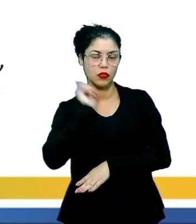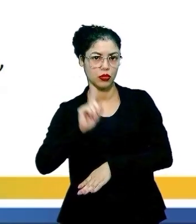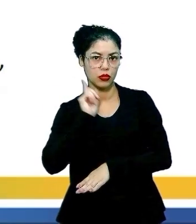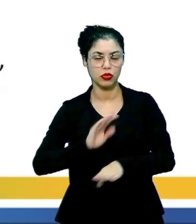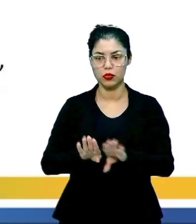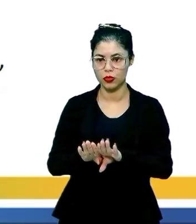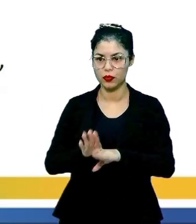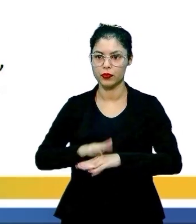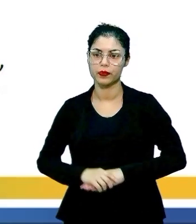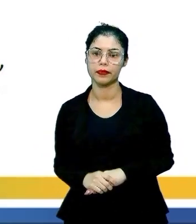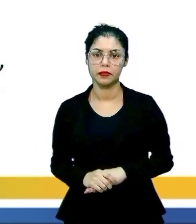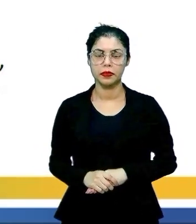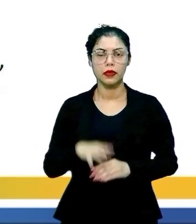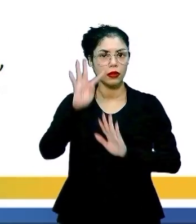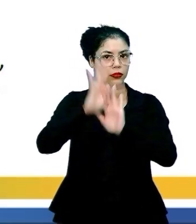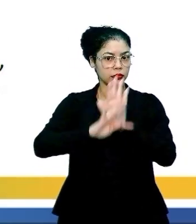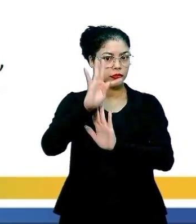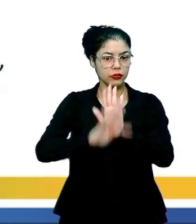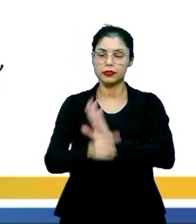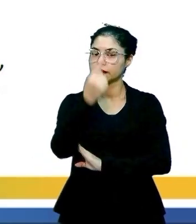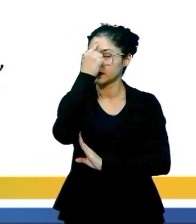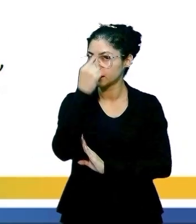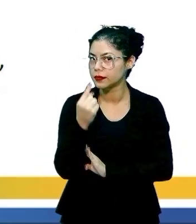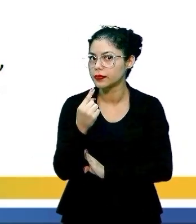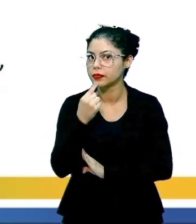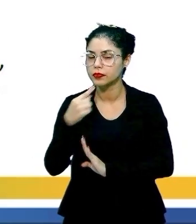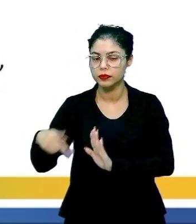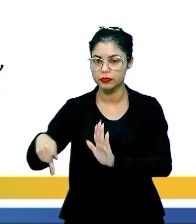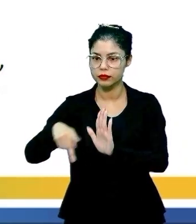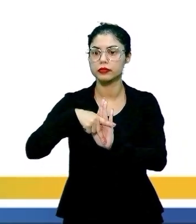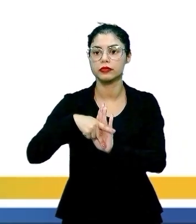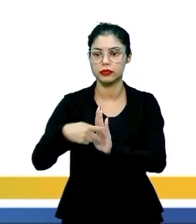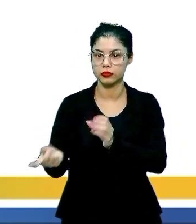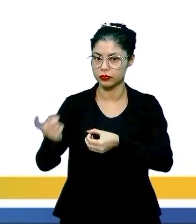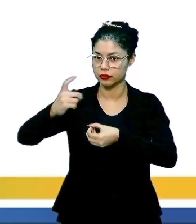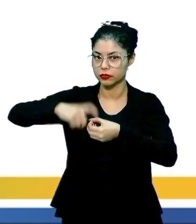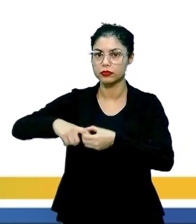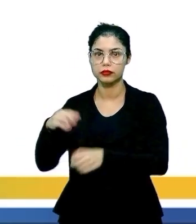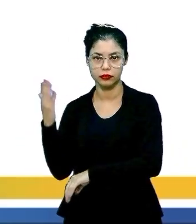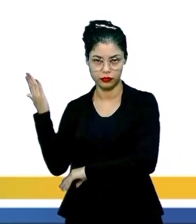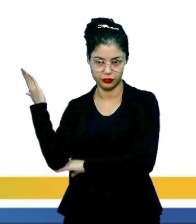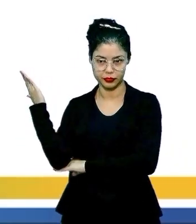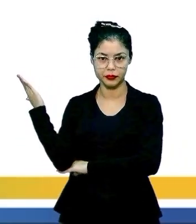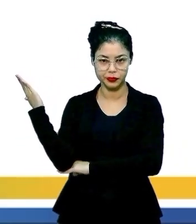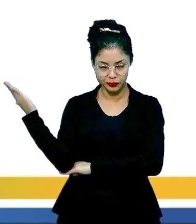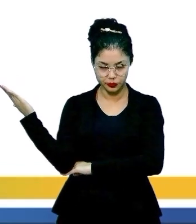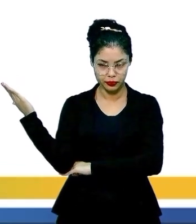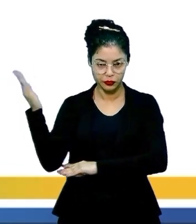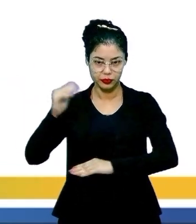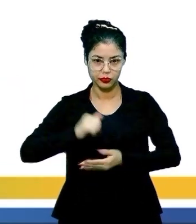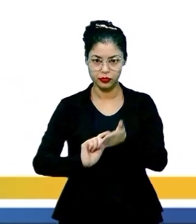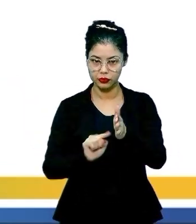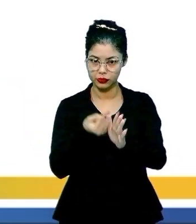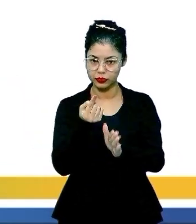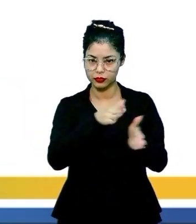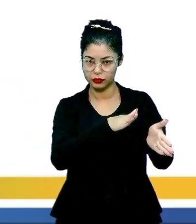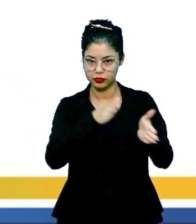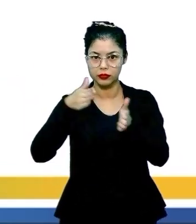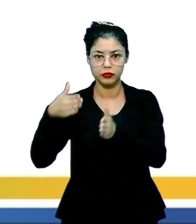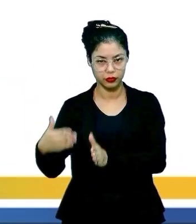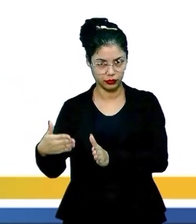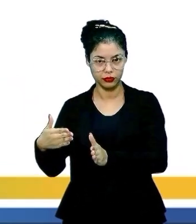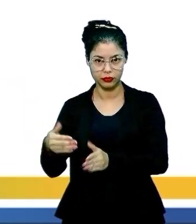Gerais. Esse é o texto. A imagem é justamente, eu vou voltar aqui, do primeiro